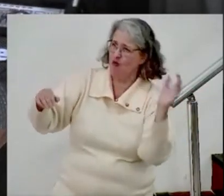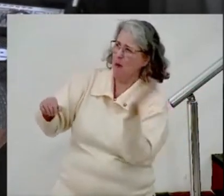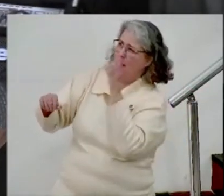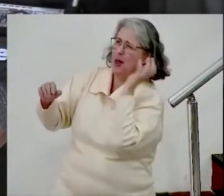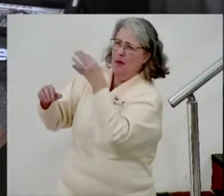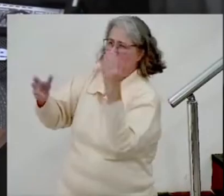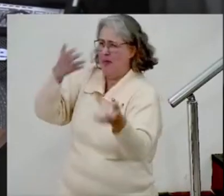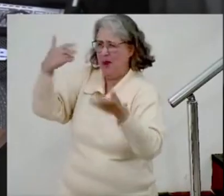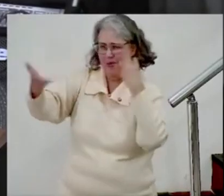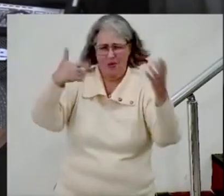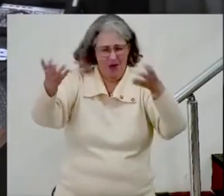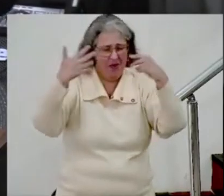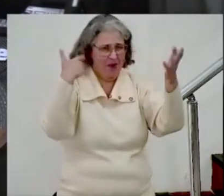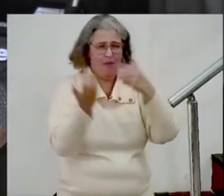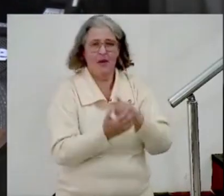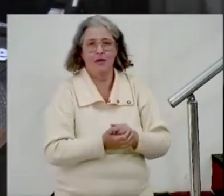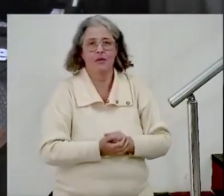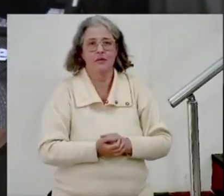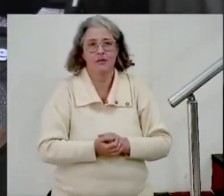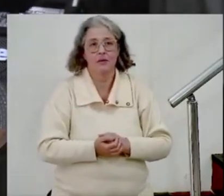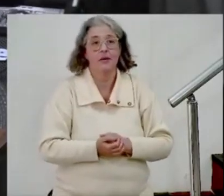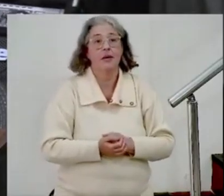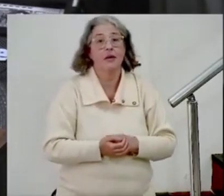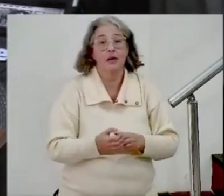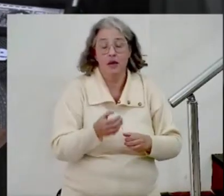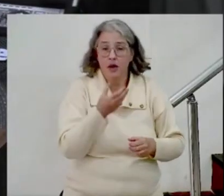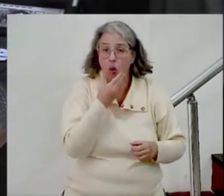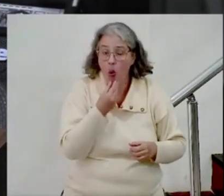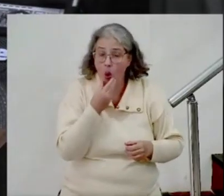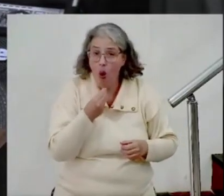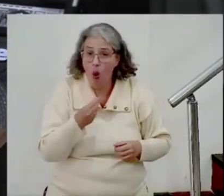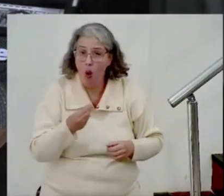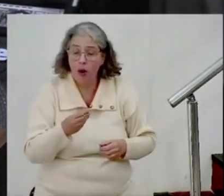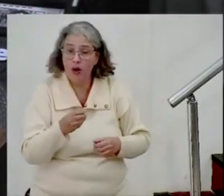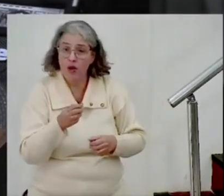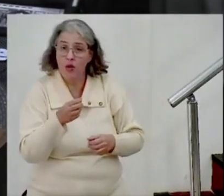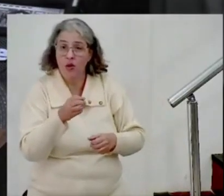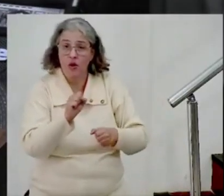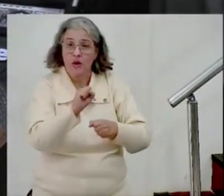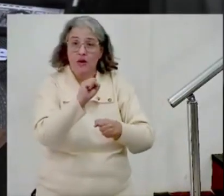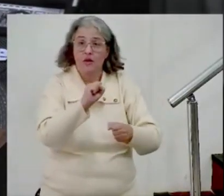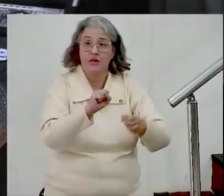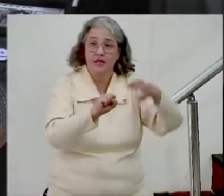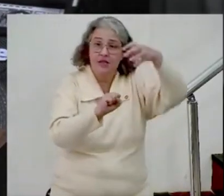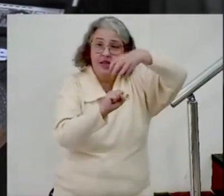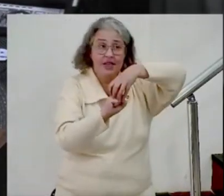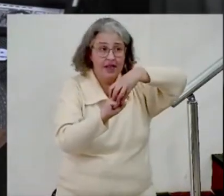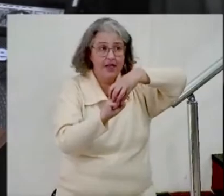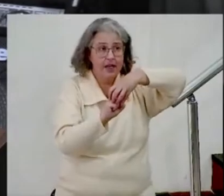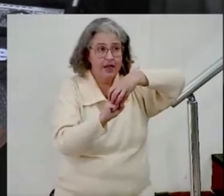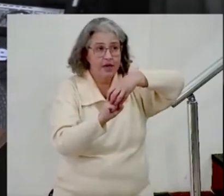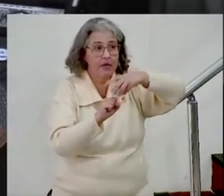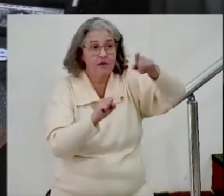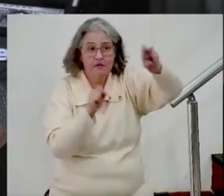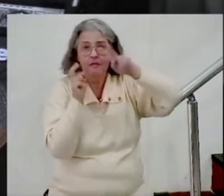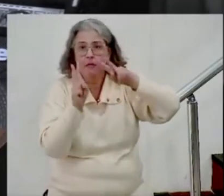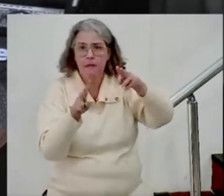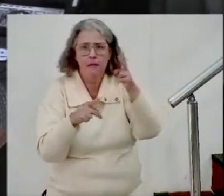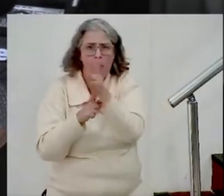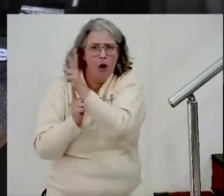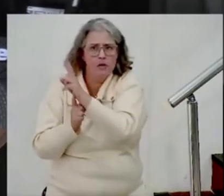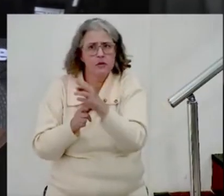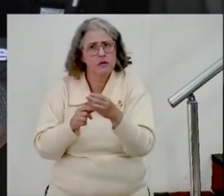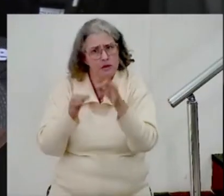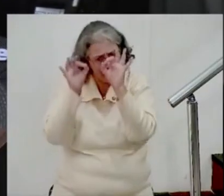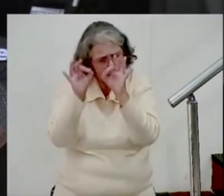cenário. E Senaqueribe retratou isso com perfeição ali. Você consegue ver o tipo da barba do soldado, você consegue ver o capacete triangular dele, você